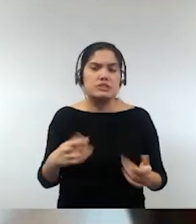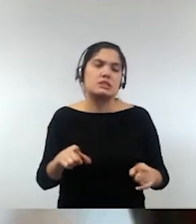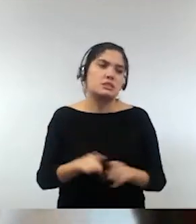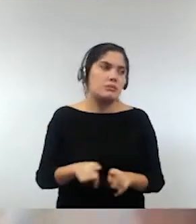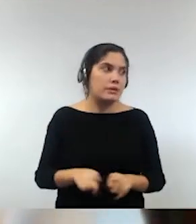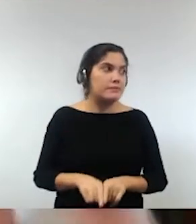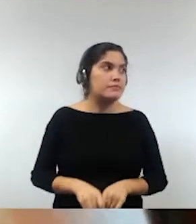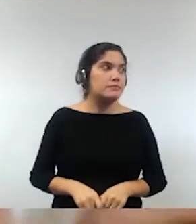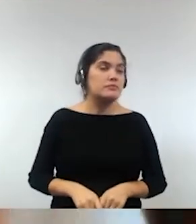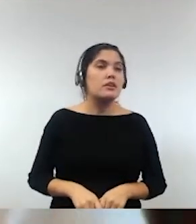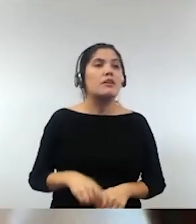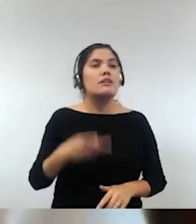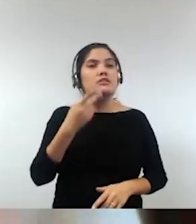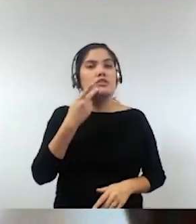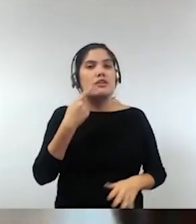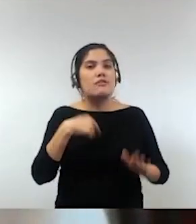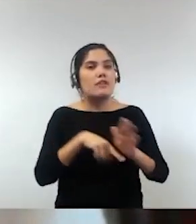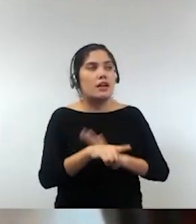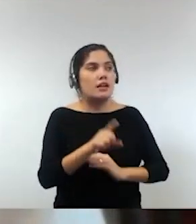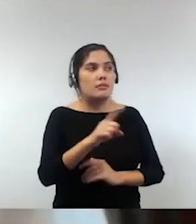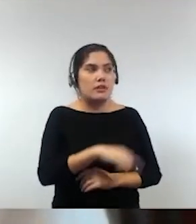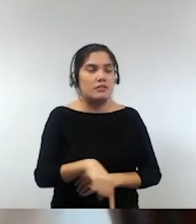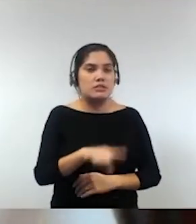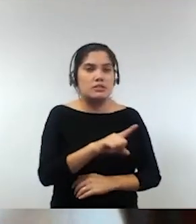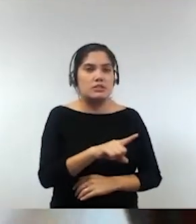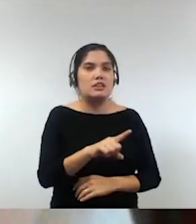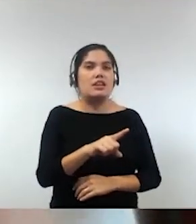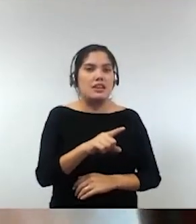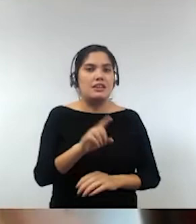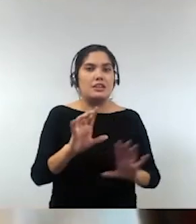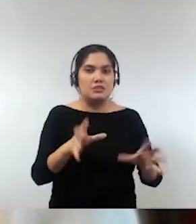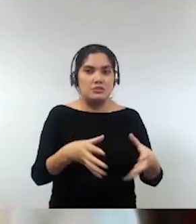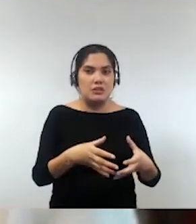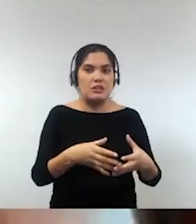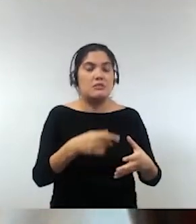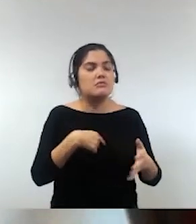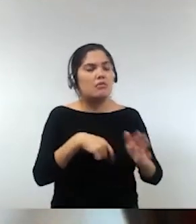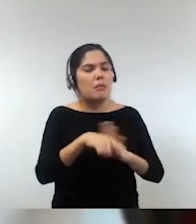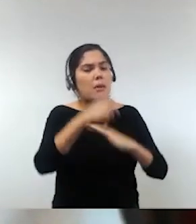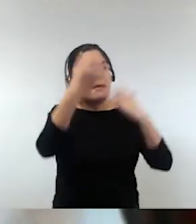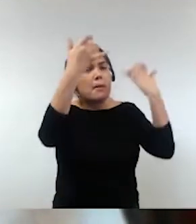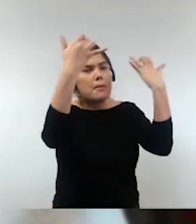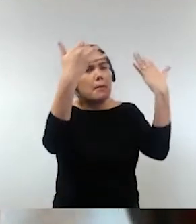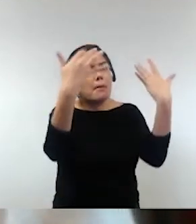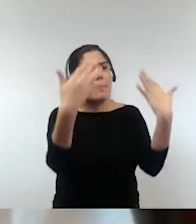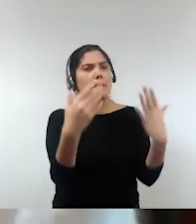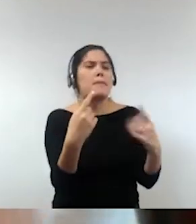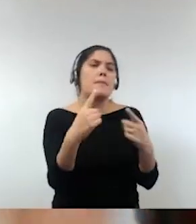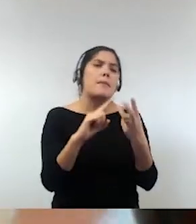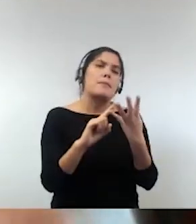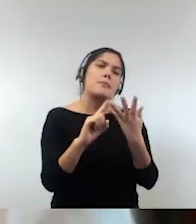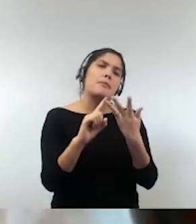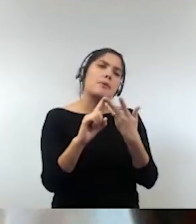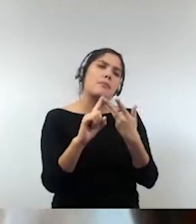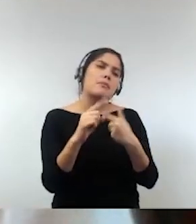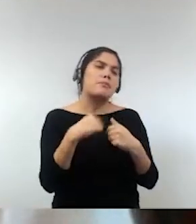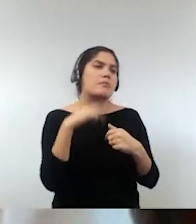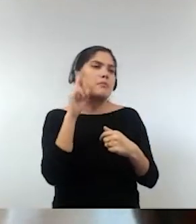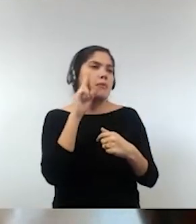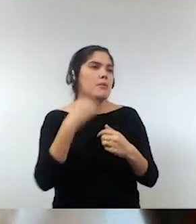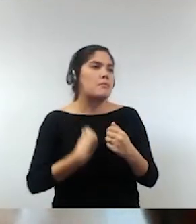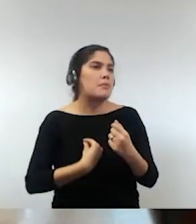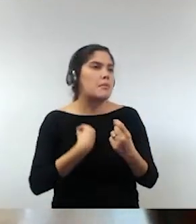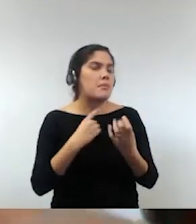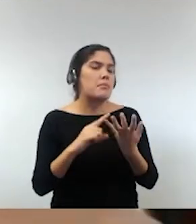também, chega para você no seu escritório e te conta o caso que o levou ao seu escritório, a sua